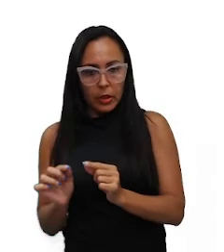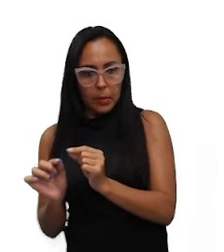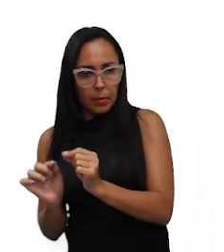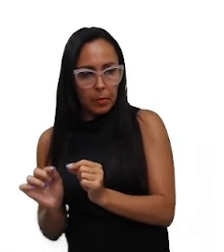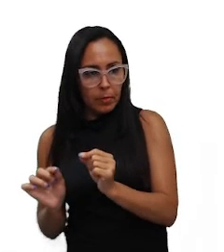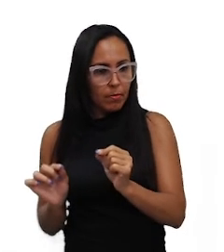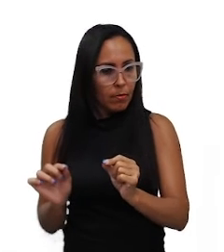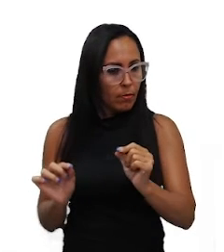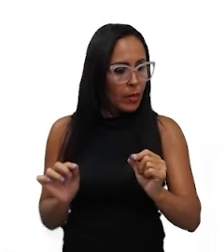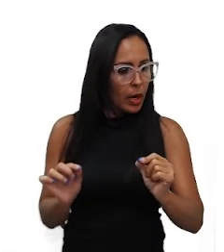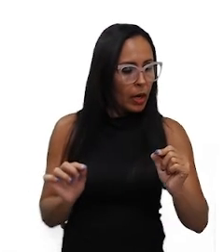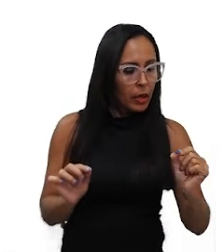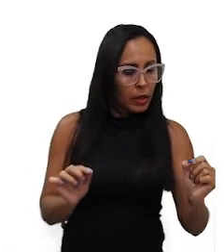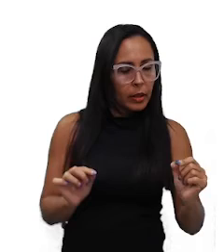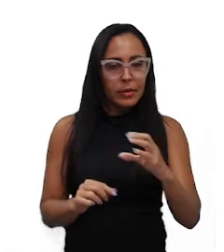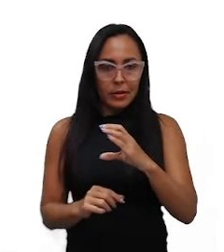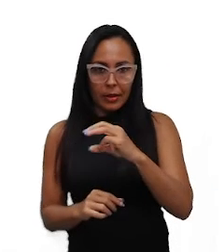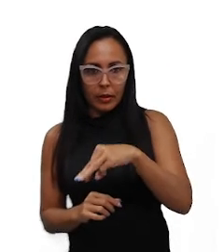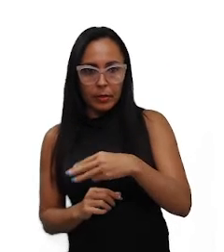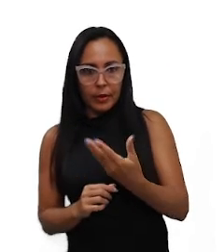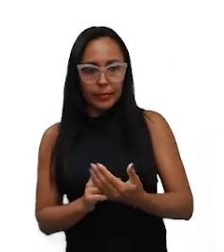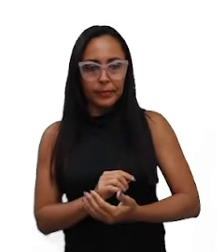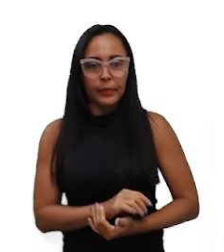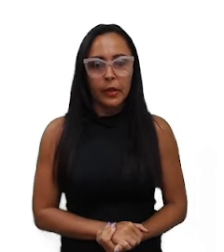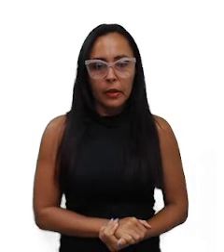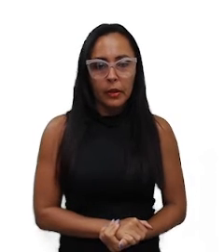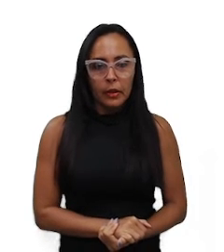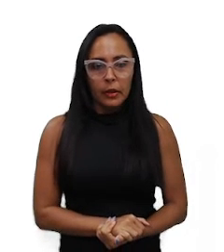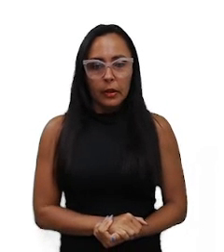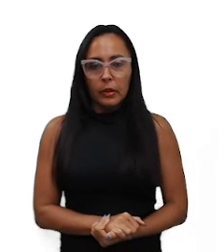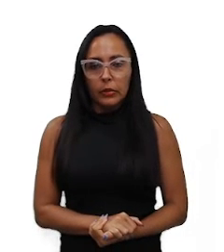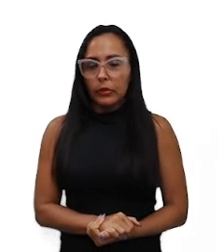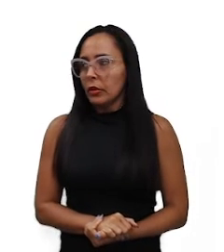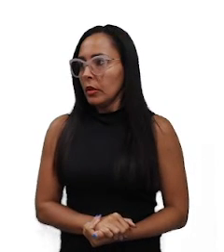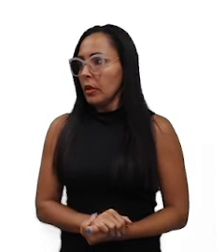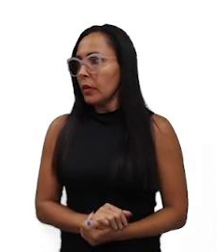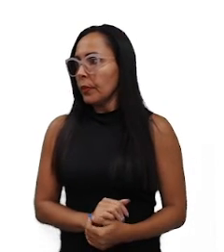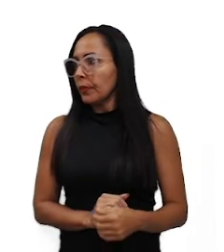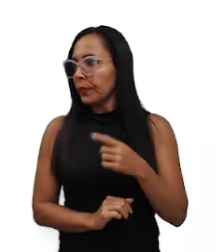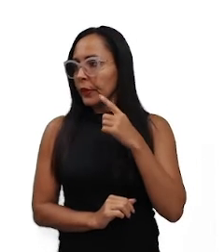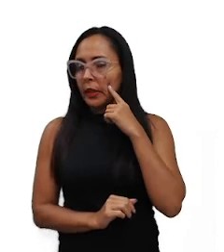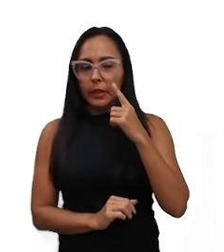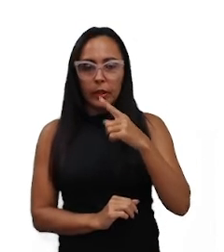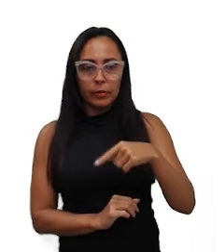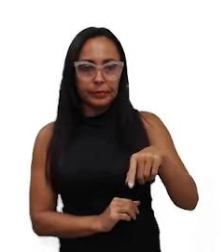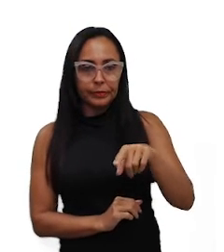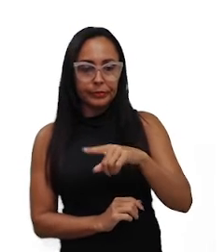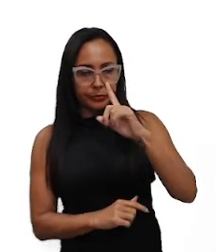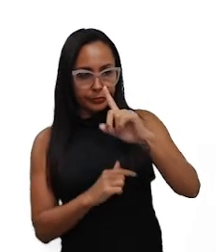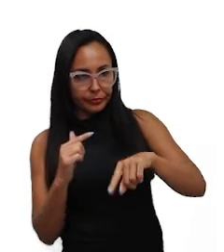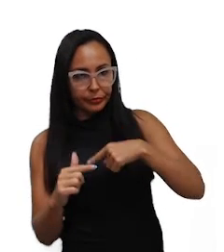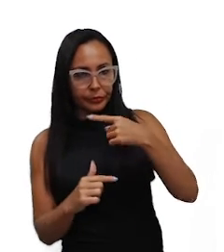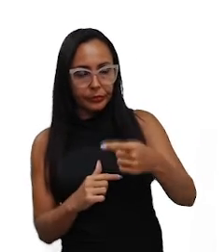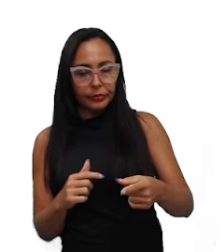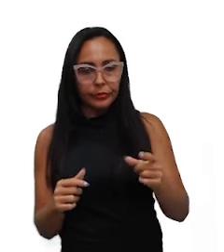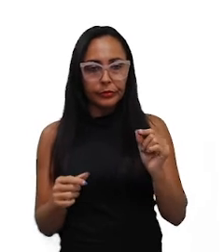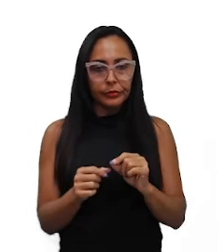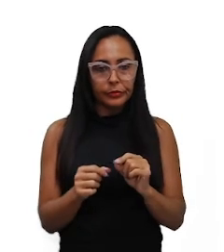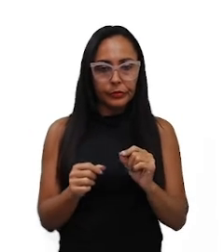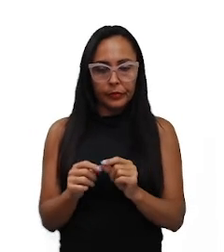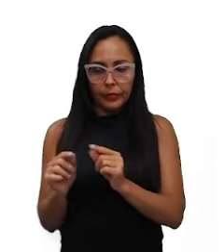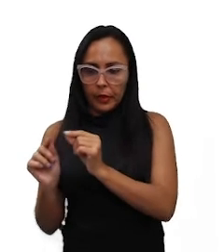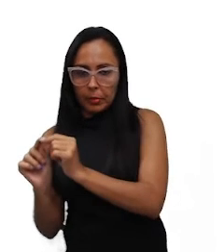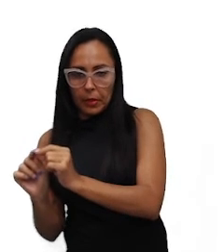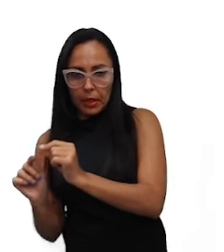essa medida em centímetros, né? Então, até fechar a largura do quarto. Depois que a gente faz essa marcação do